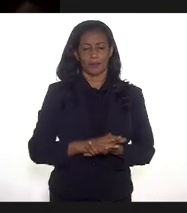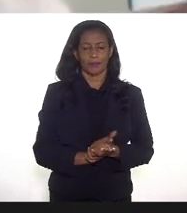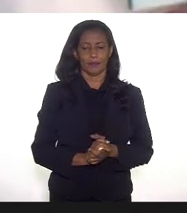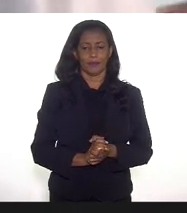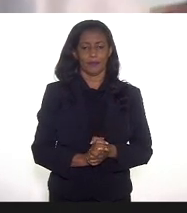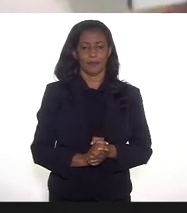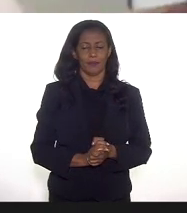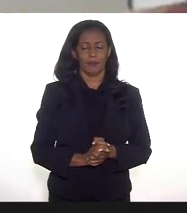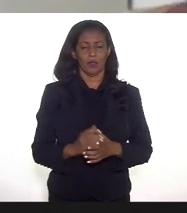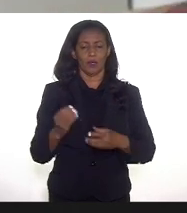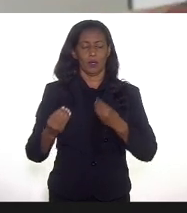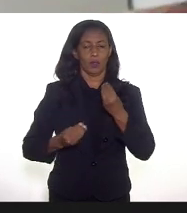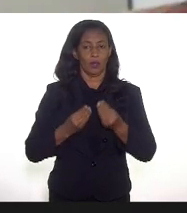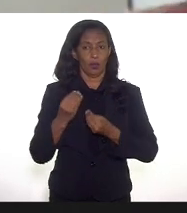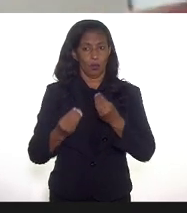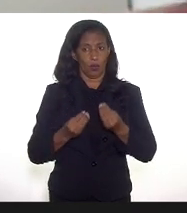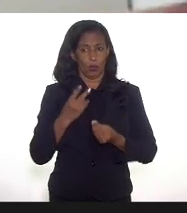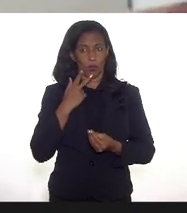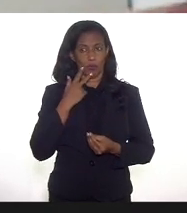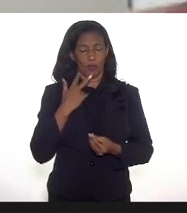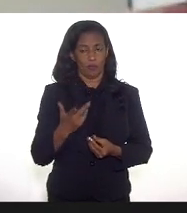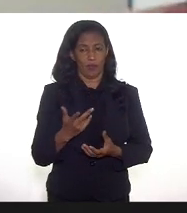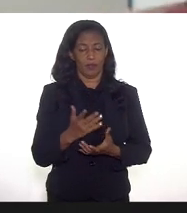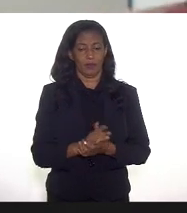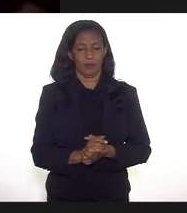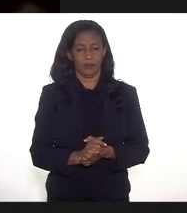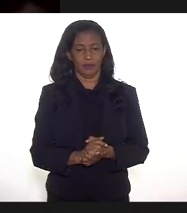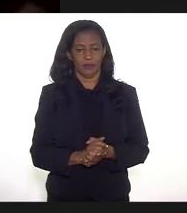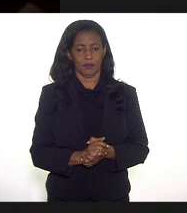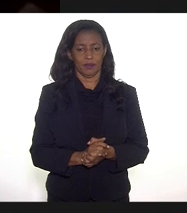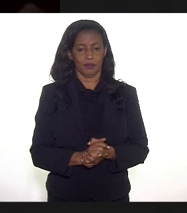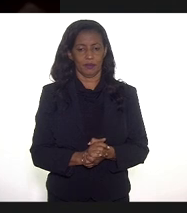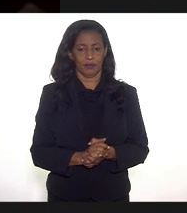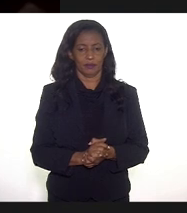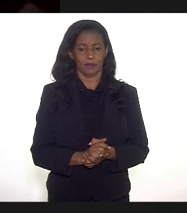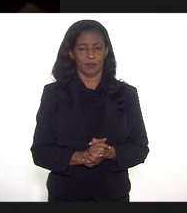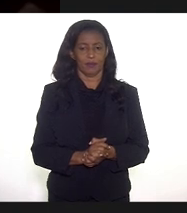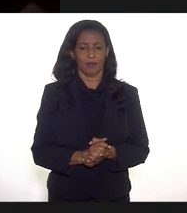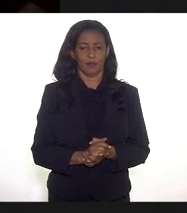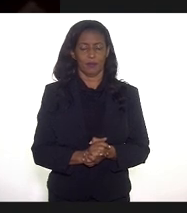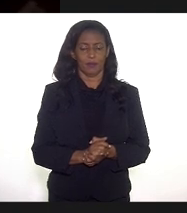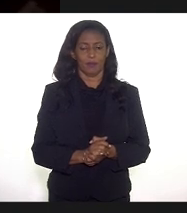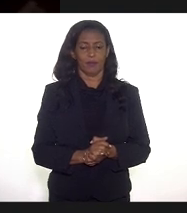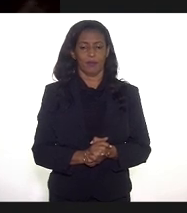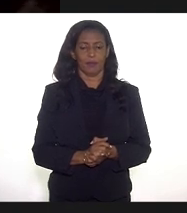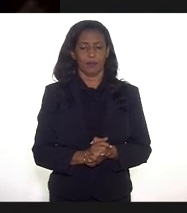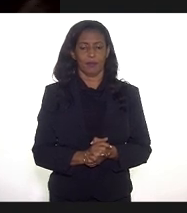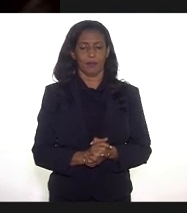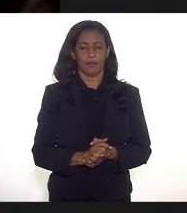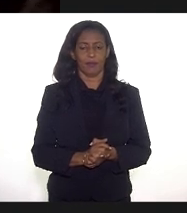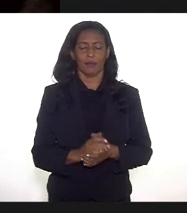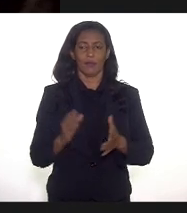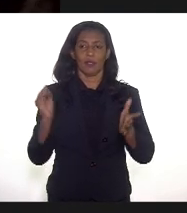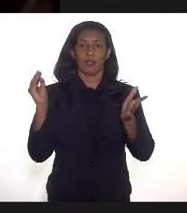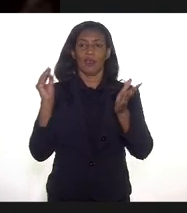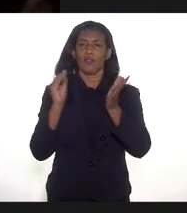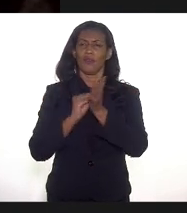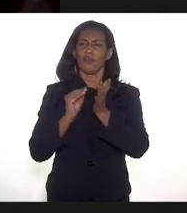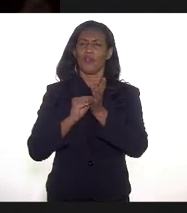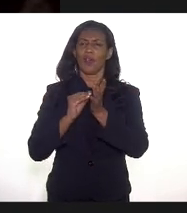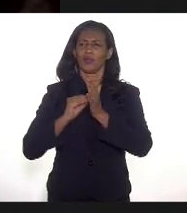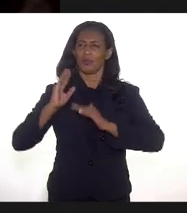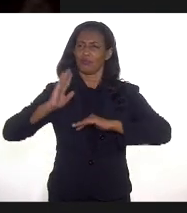Concluindo. Como eu falei, vou ser bem breve aqui. E outra questão também, com a falta de